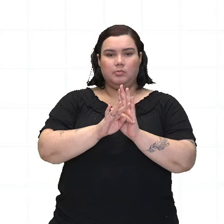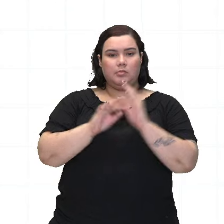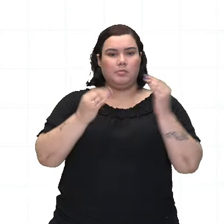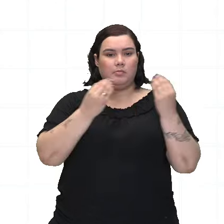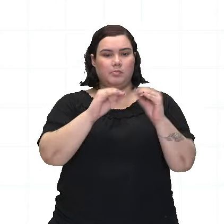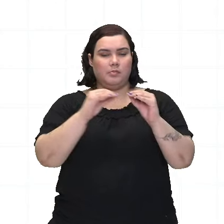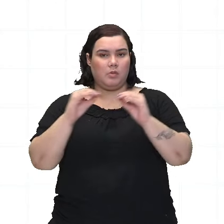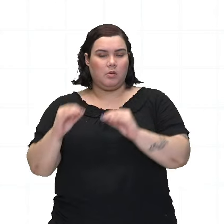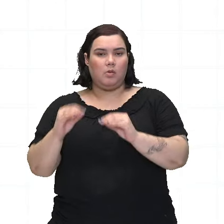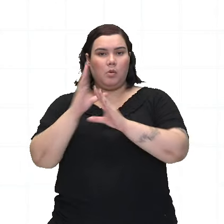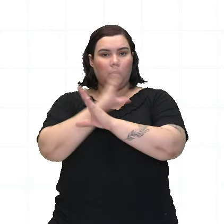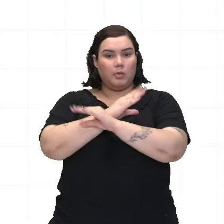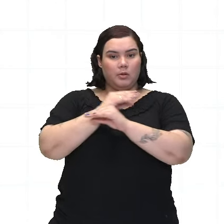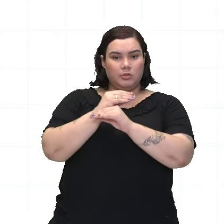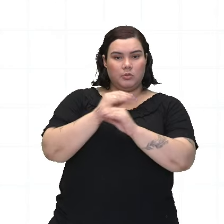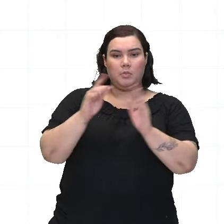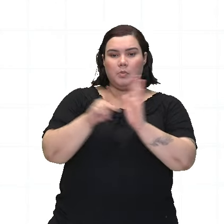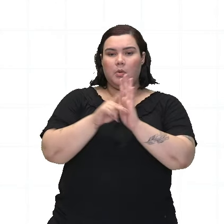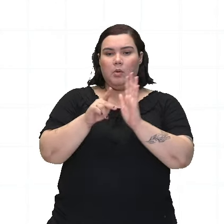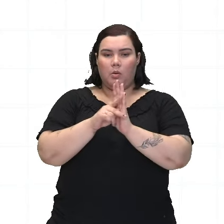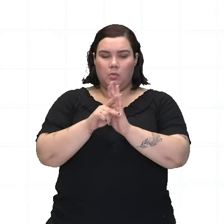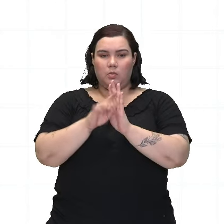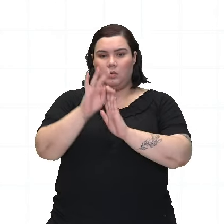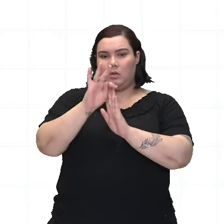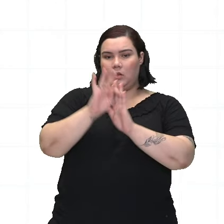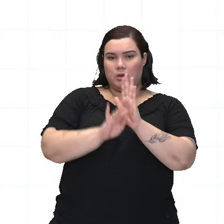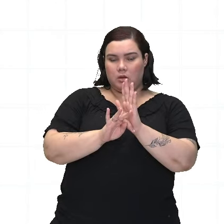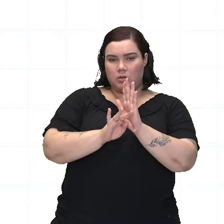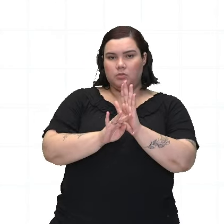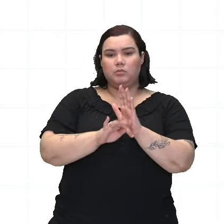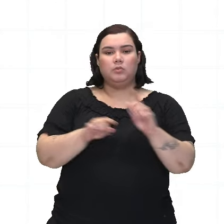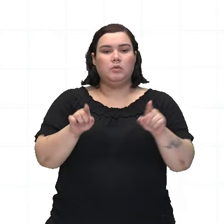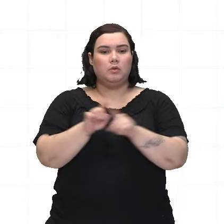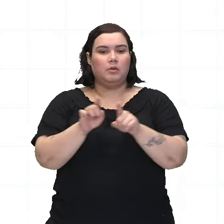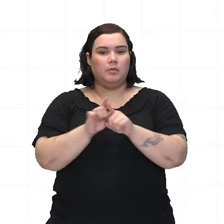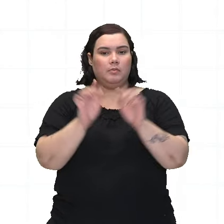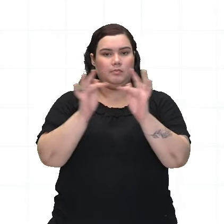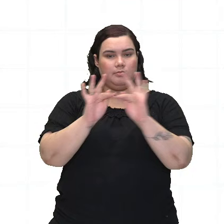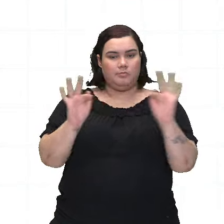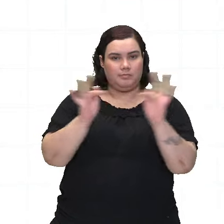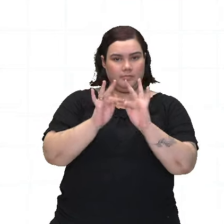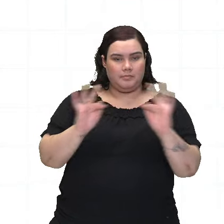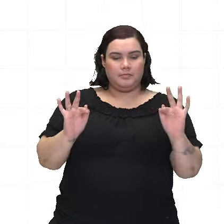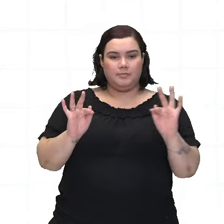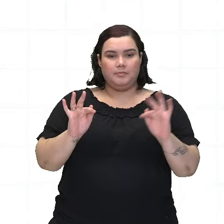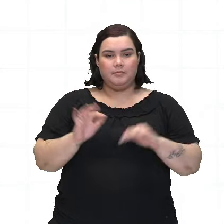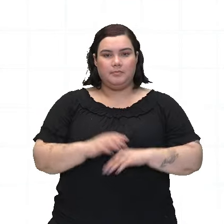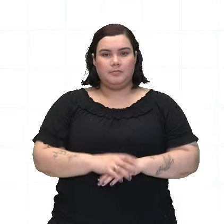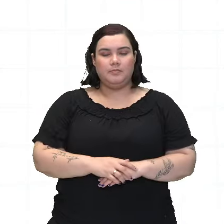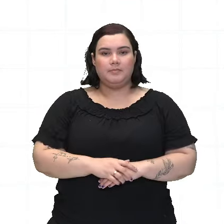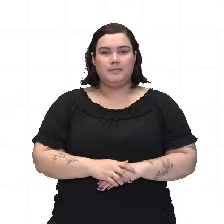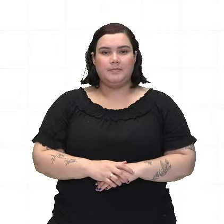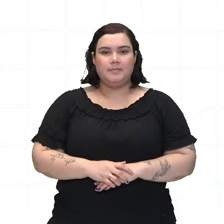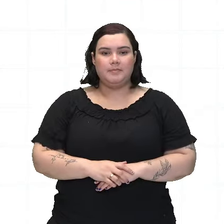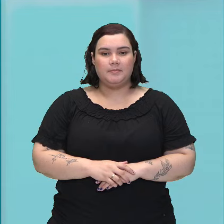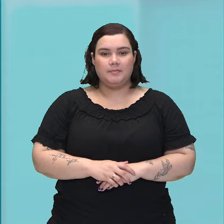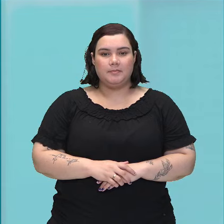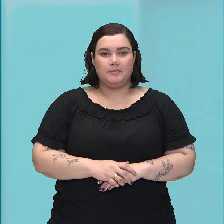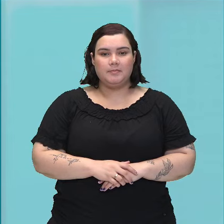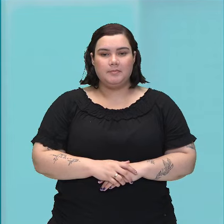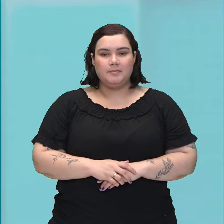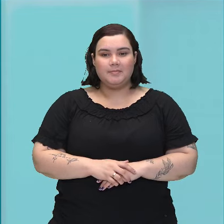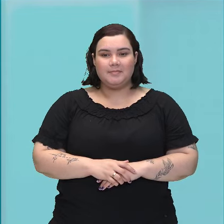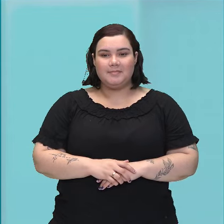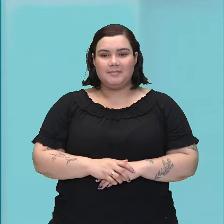textuais conectivos empregados no interior de e entre